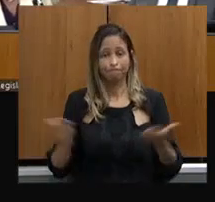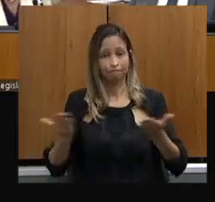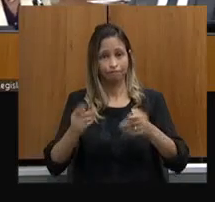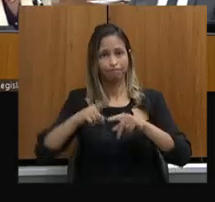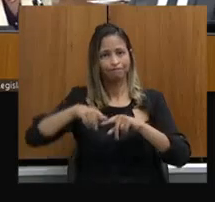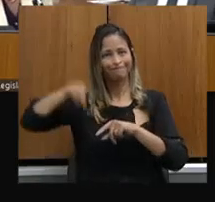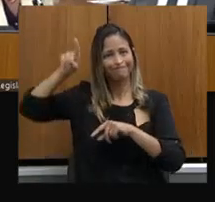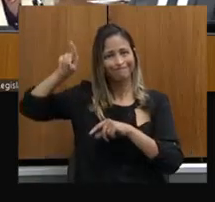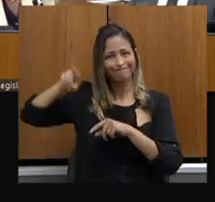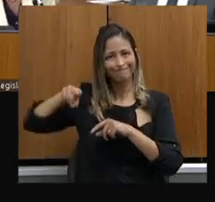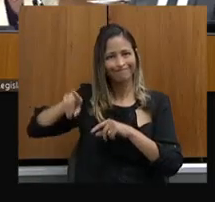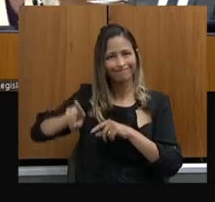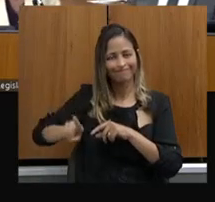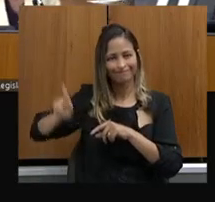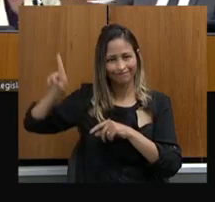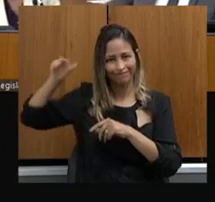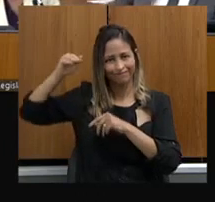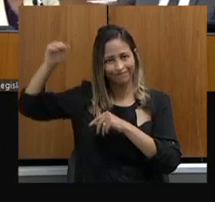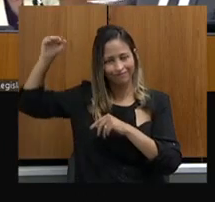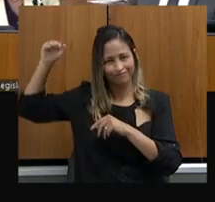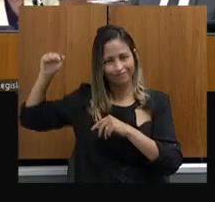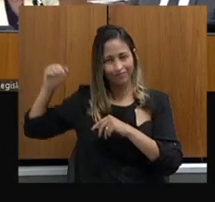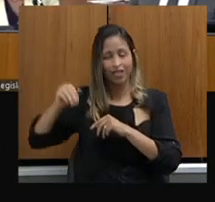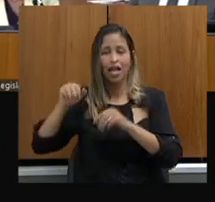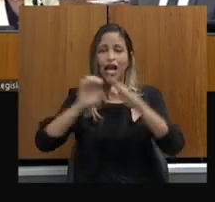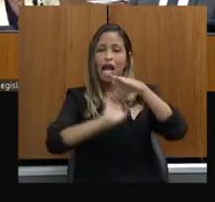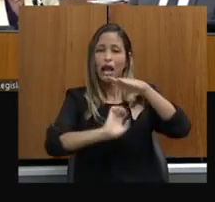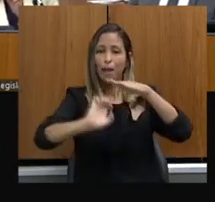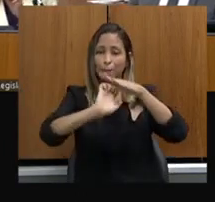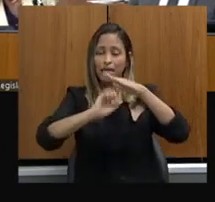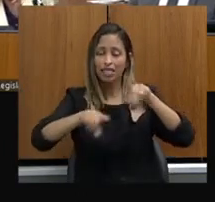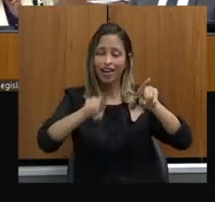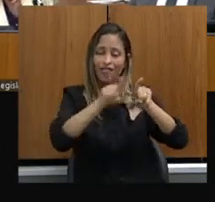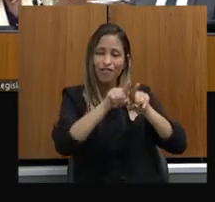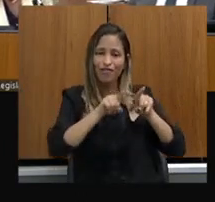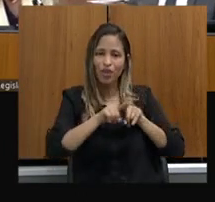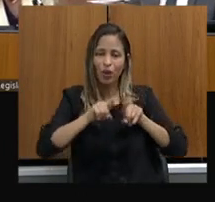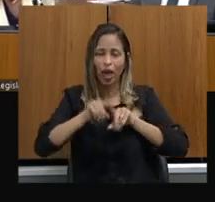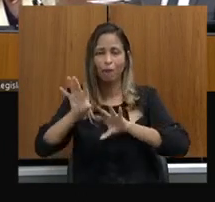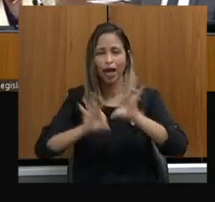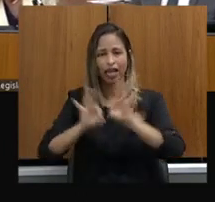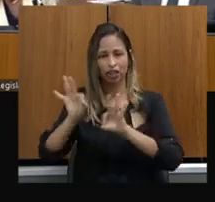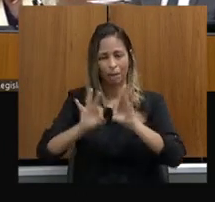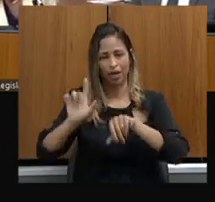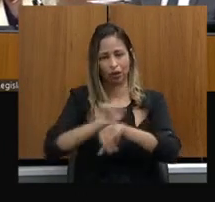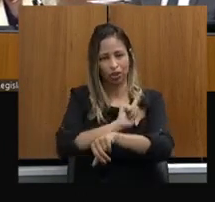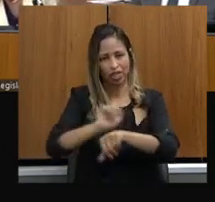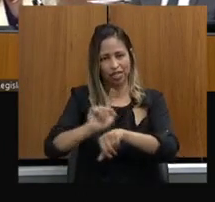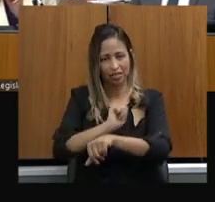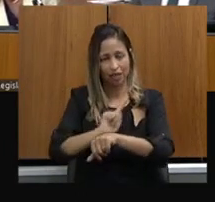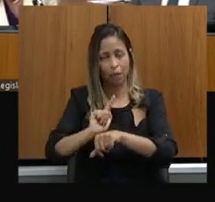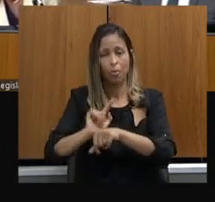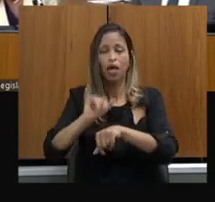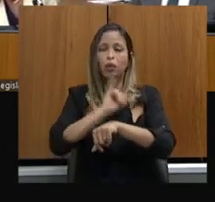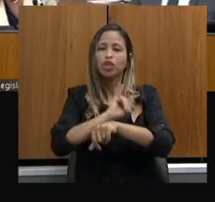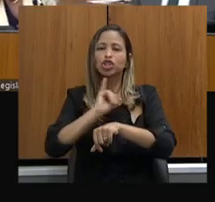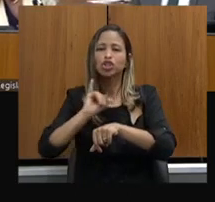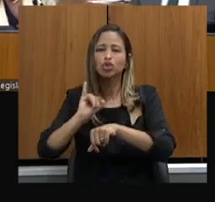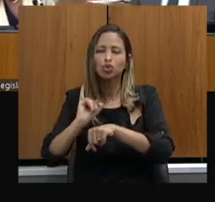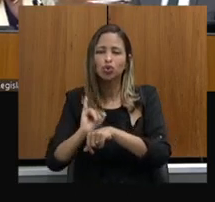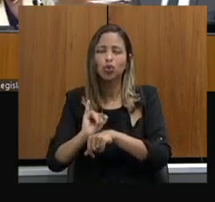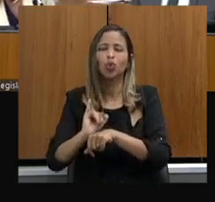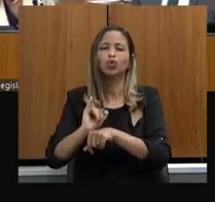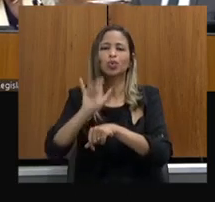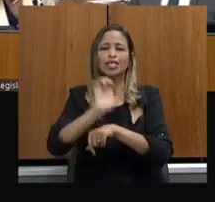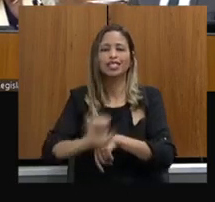as autarquias e empresas vinculadas as Secretaria de planejamento de gestão falar do Instituto de Previdência dos Servidores